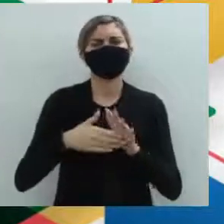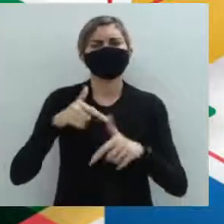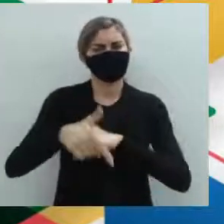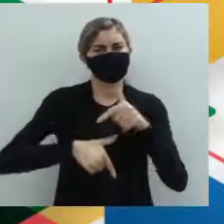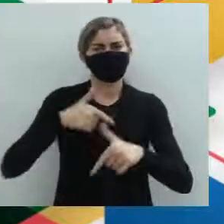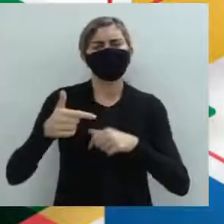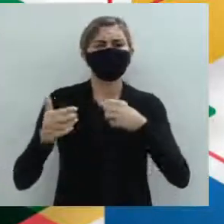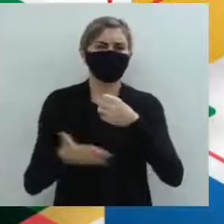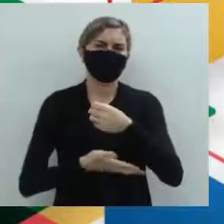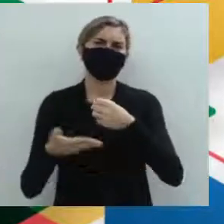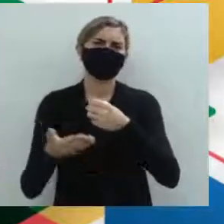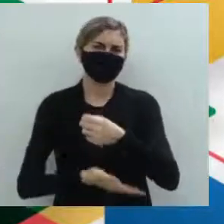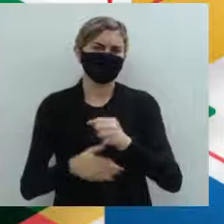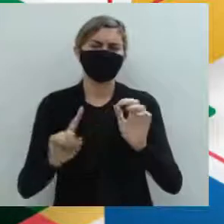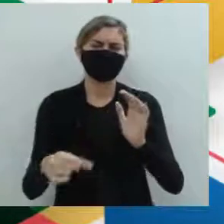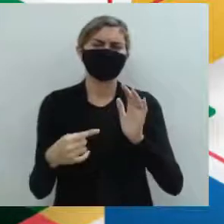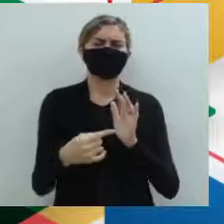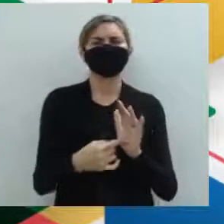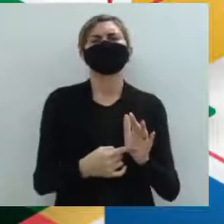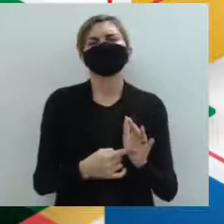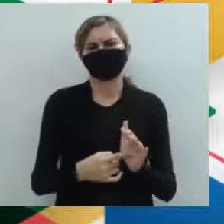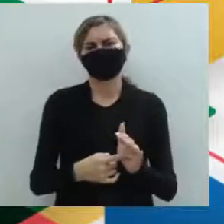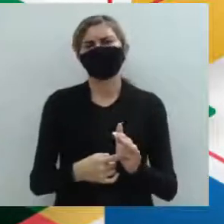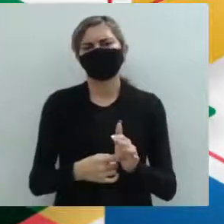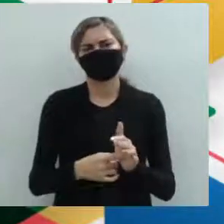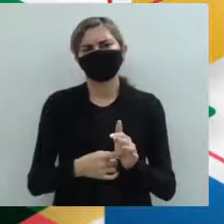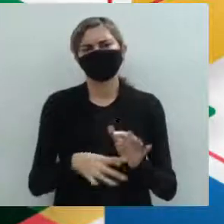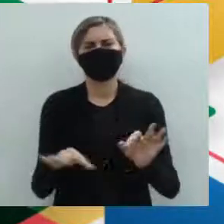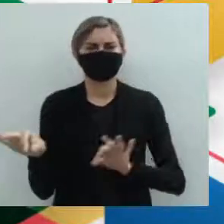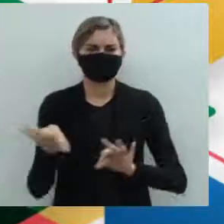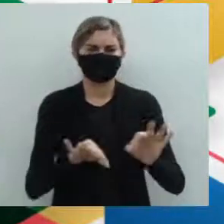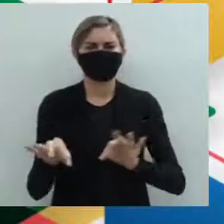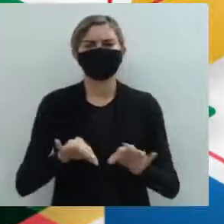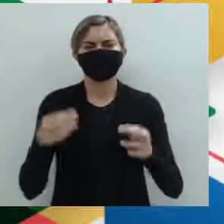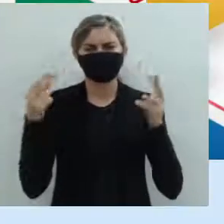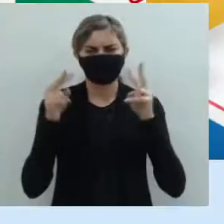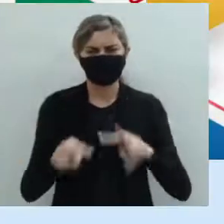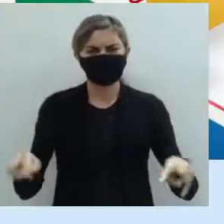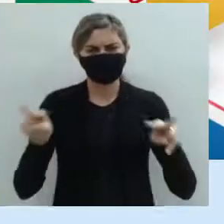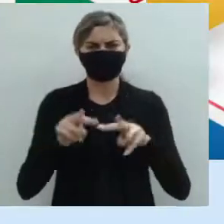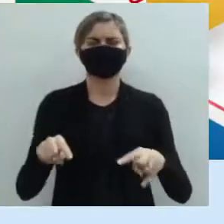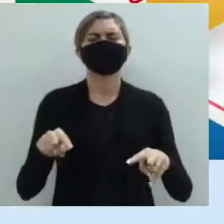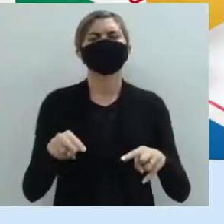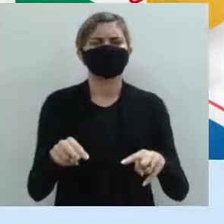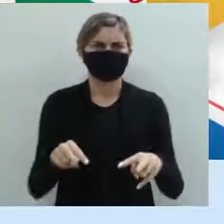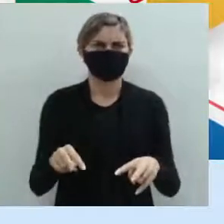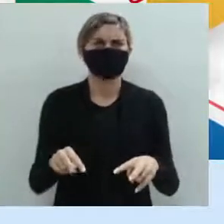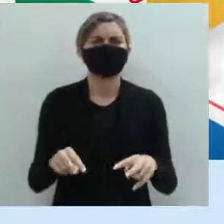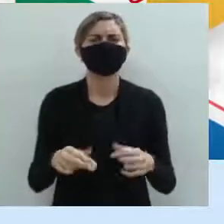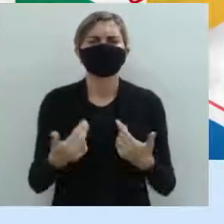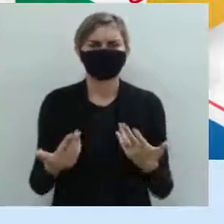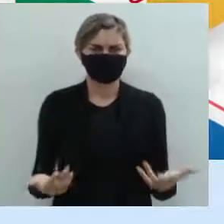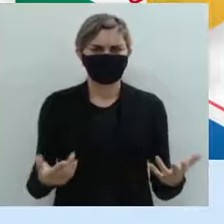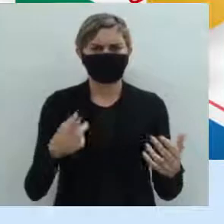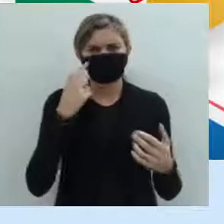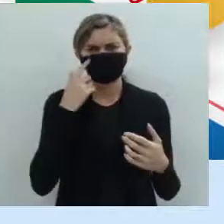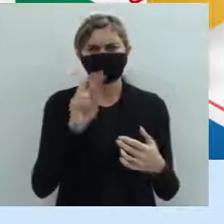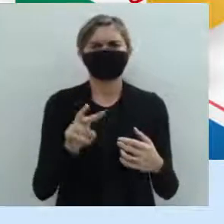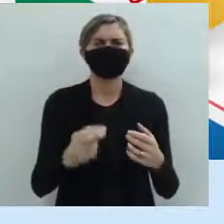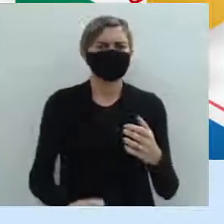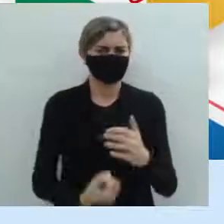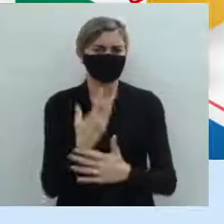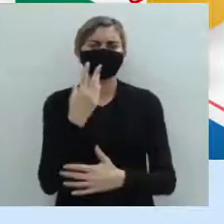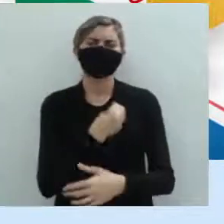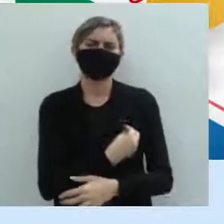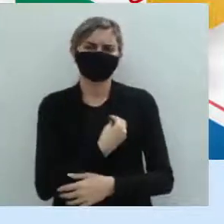atividades básicas, objetivas, mecânicas, que visam a subsistência, não é? É a questão de